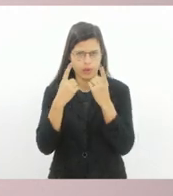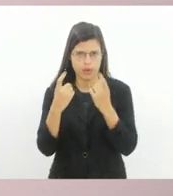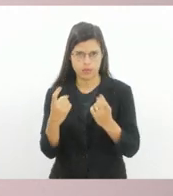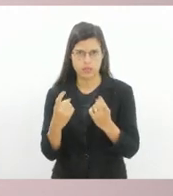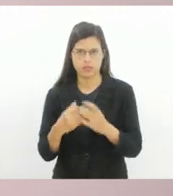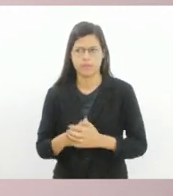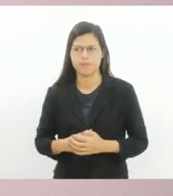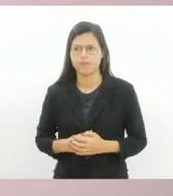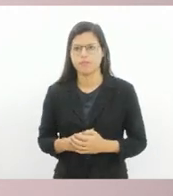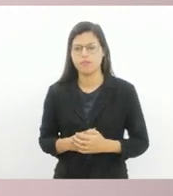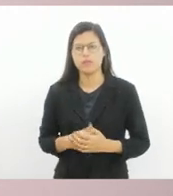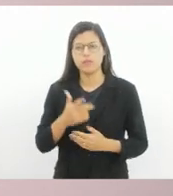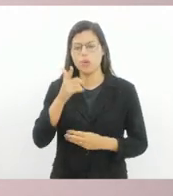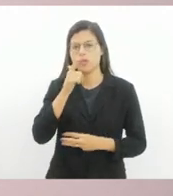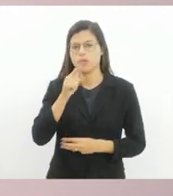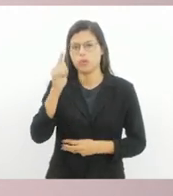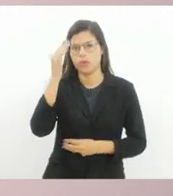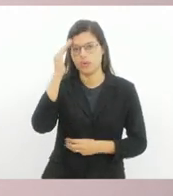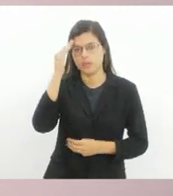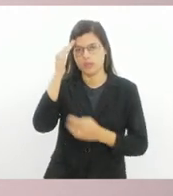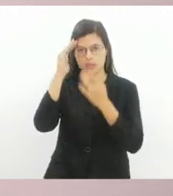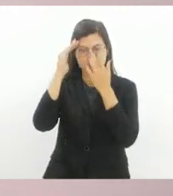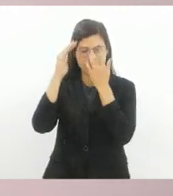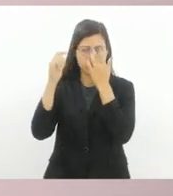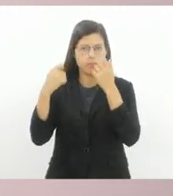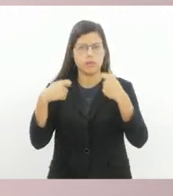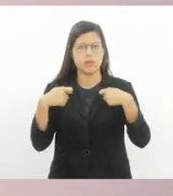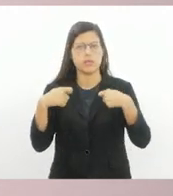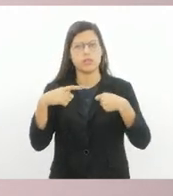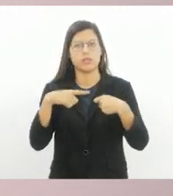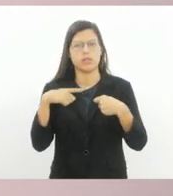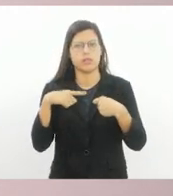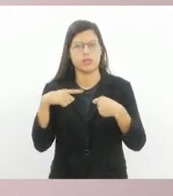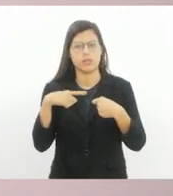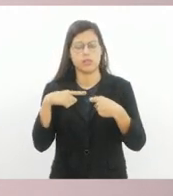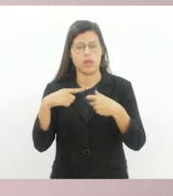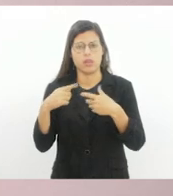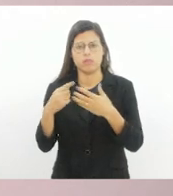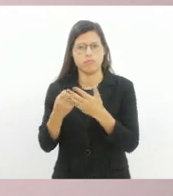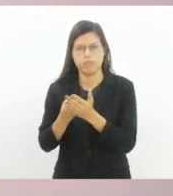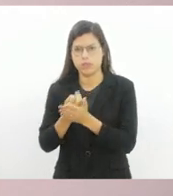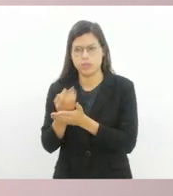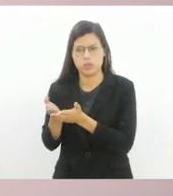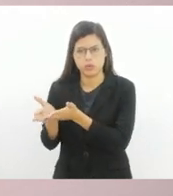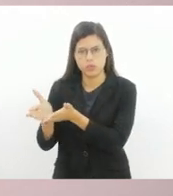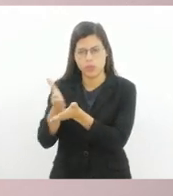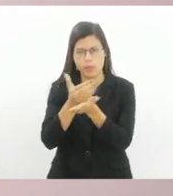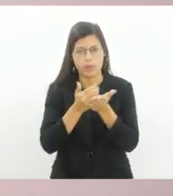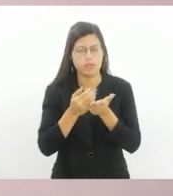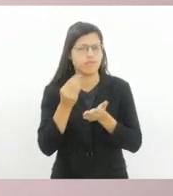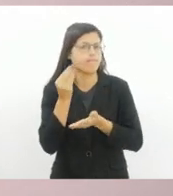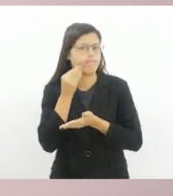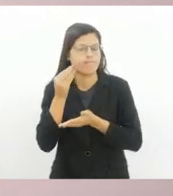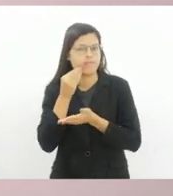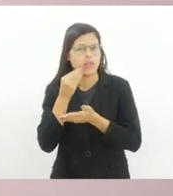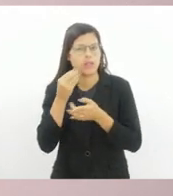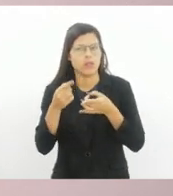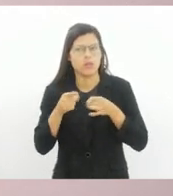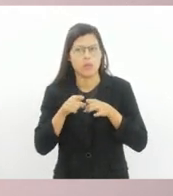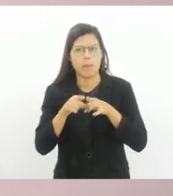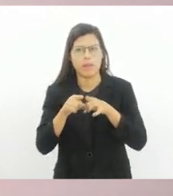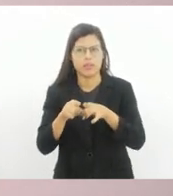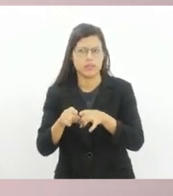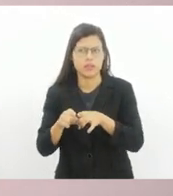gente consegue entender que a gente tem que ter esses números. A gente vem tentando fazer a parceria com o Cian,